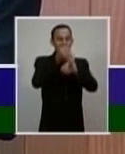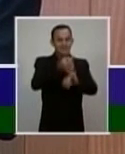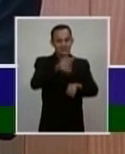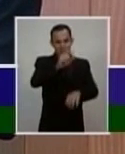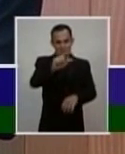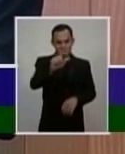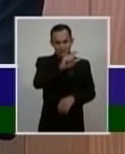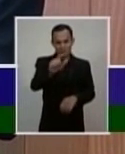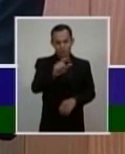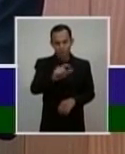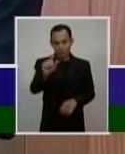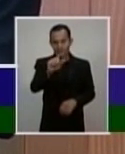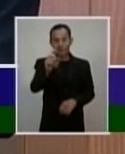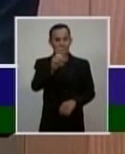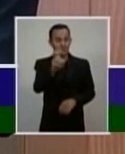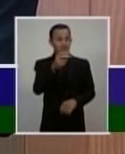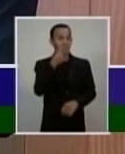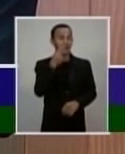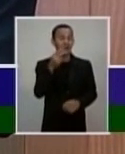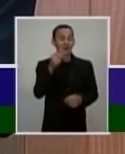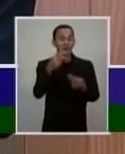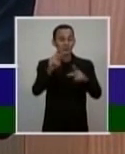corrigir a distorção no projeto de lei número